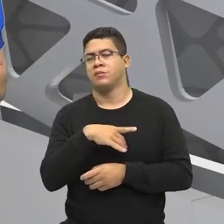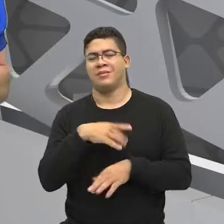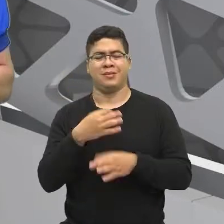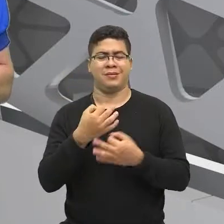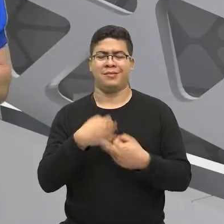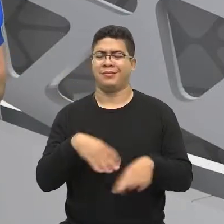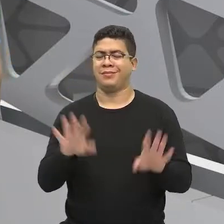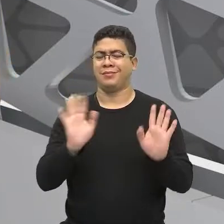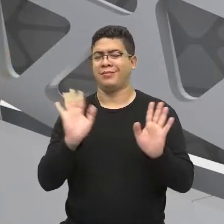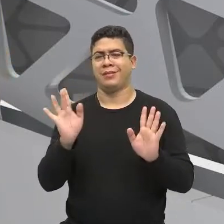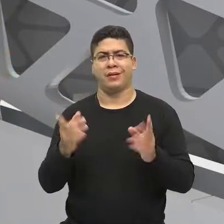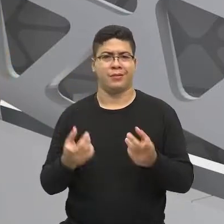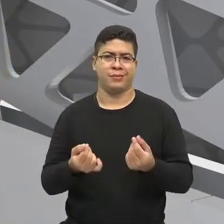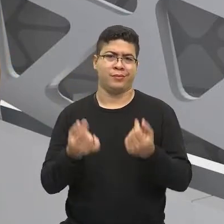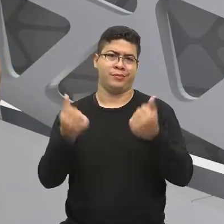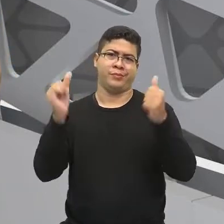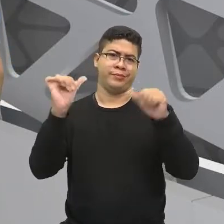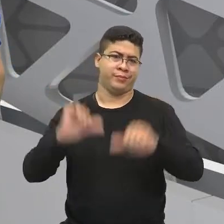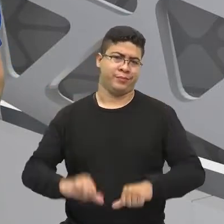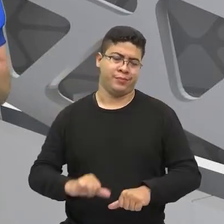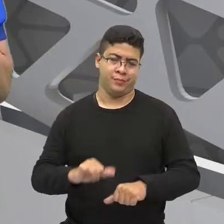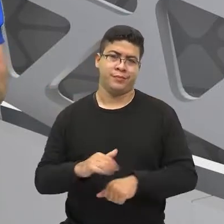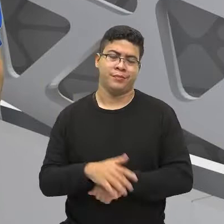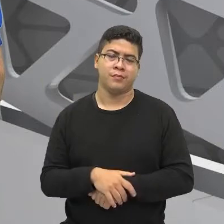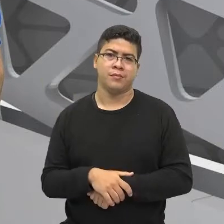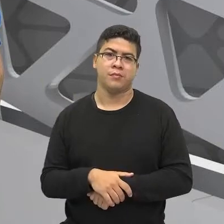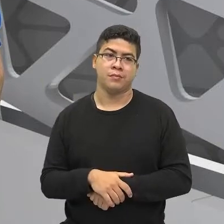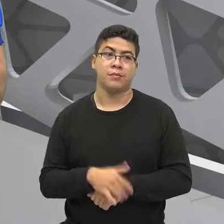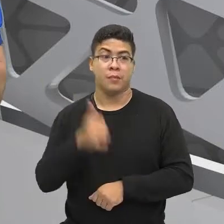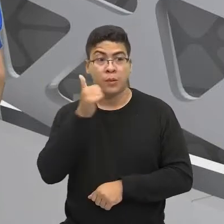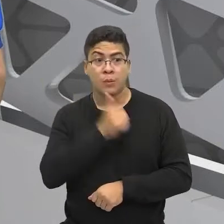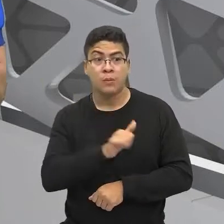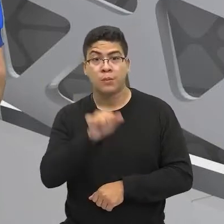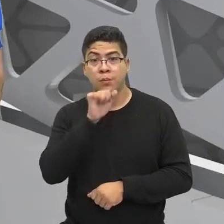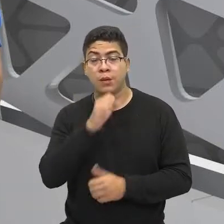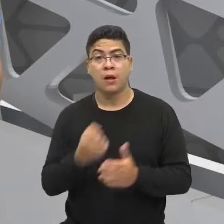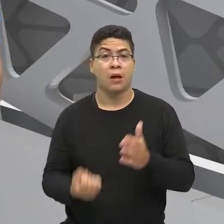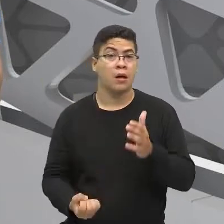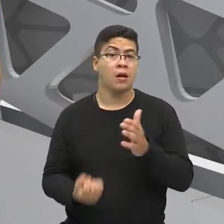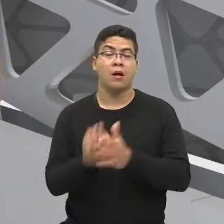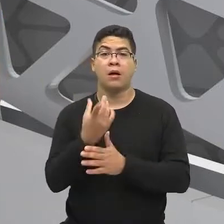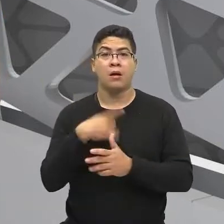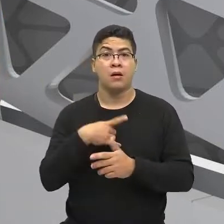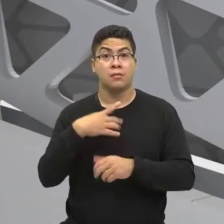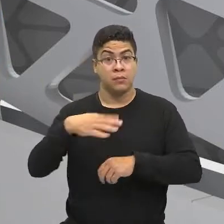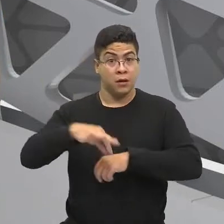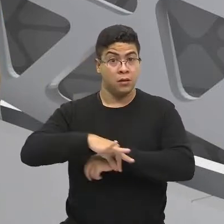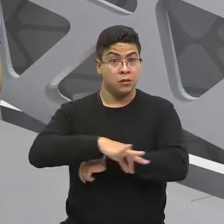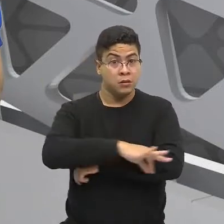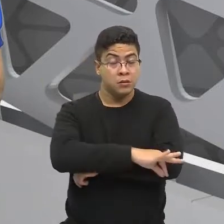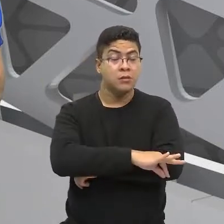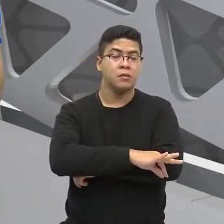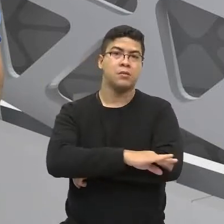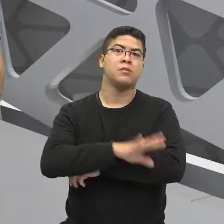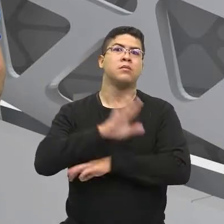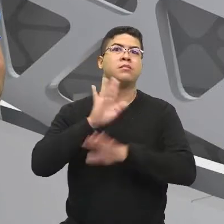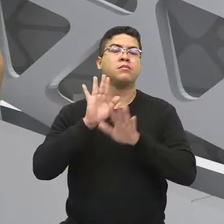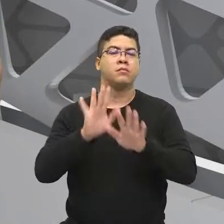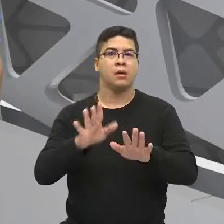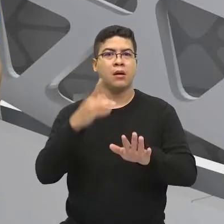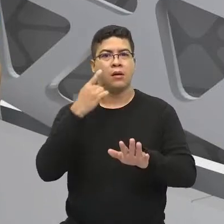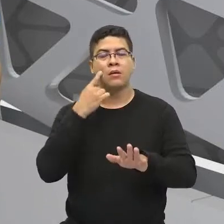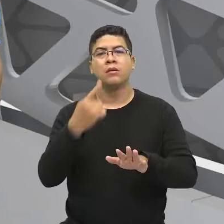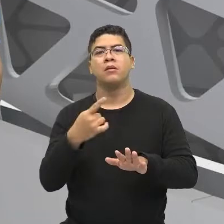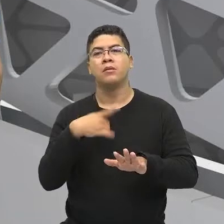muito, né? Então, quando ele fala que o pai, né, criou ele para ser arquiteto, mas foi